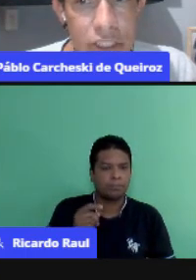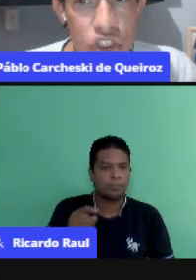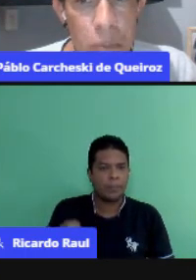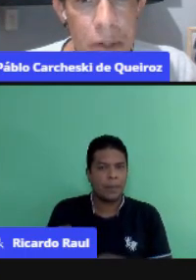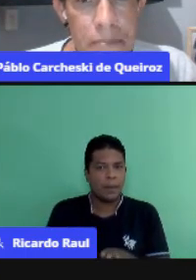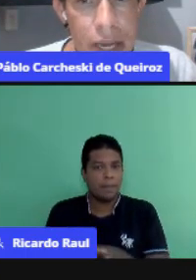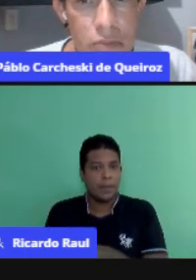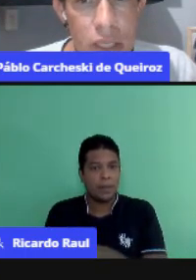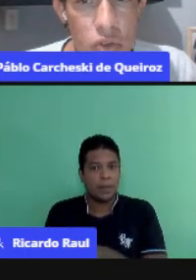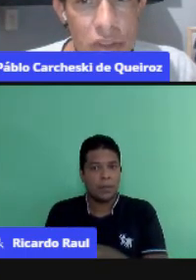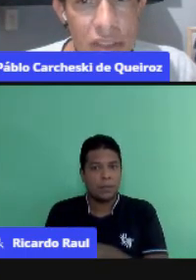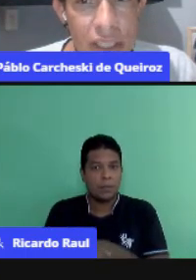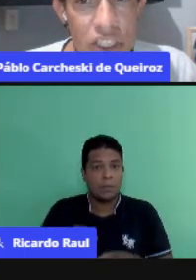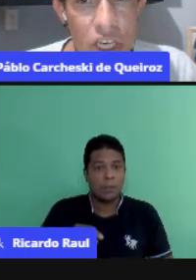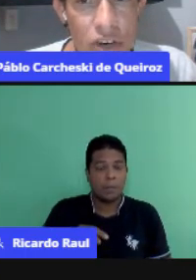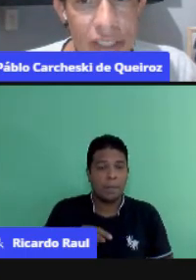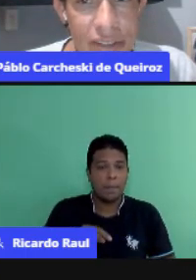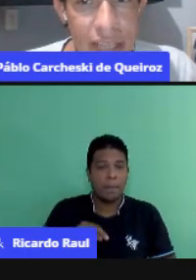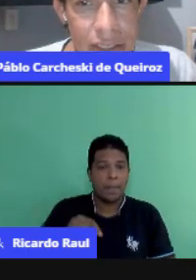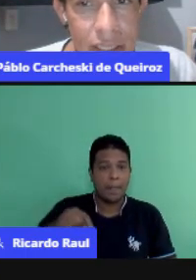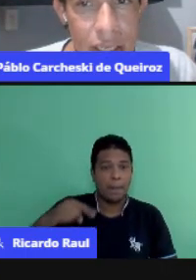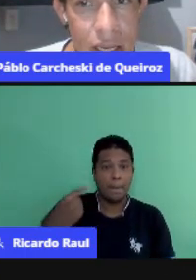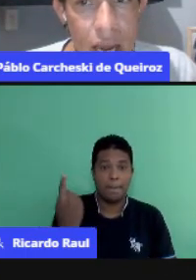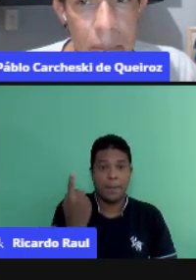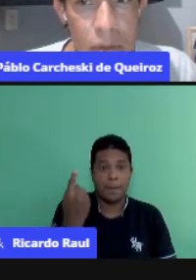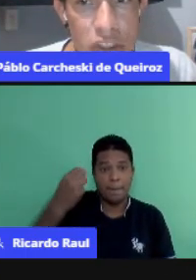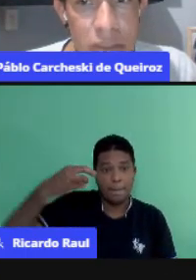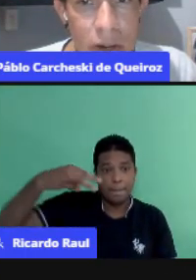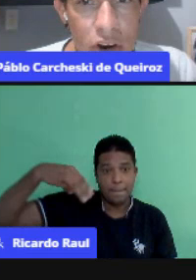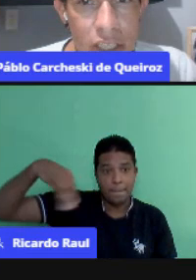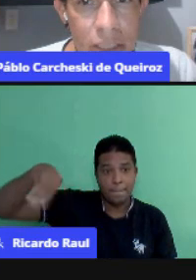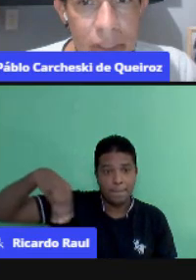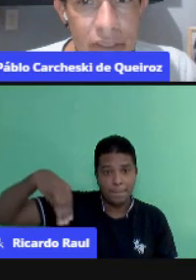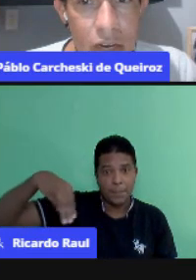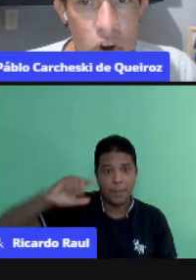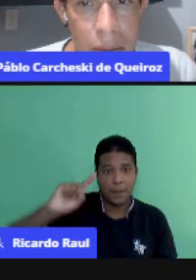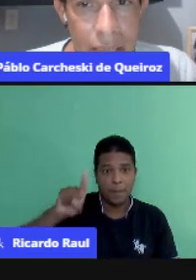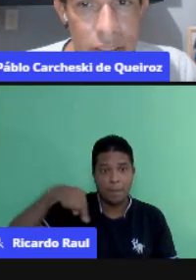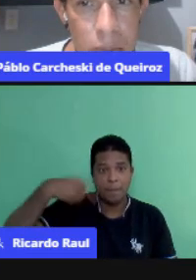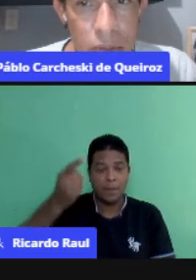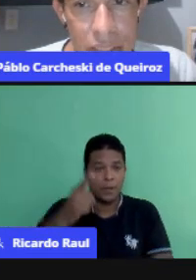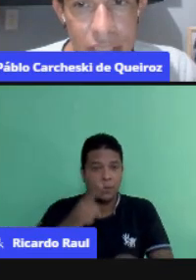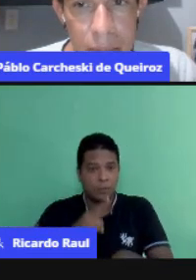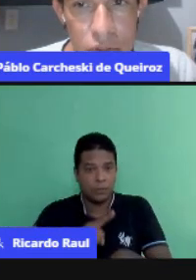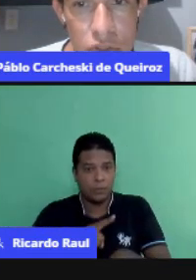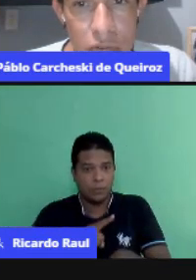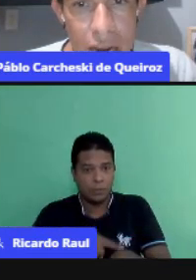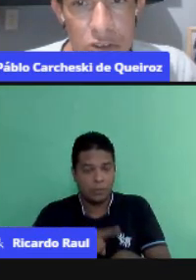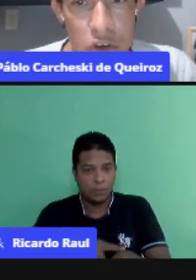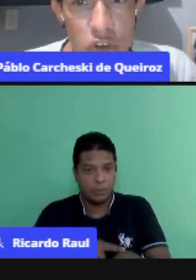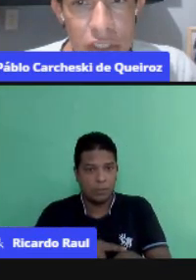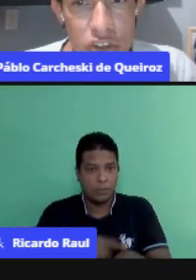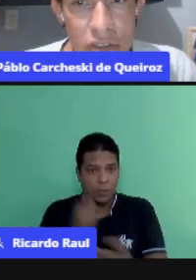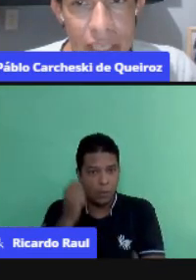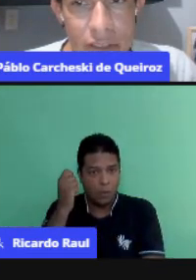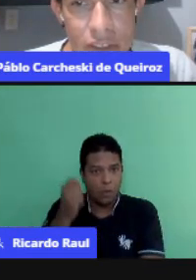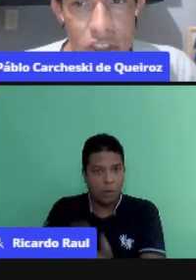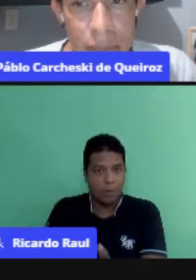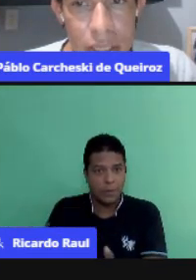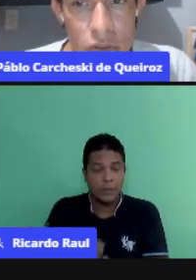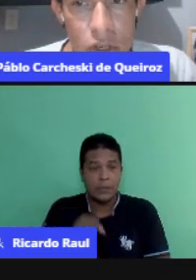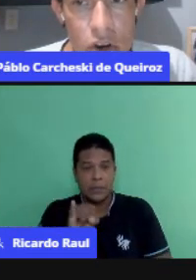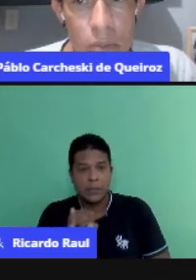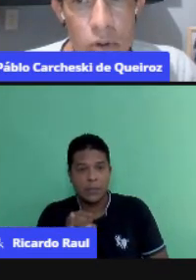que a partir do primeiro minuto excedente à hora exata, a próxima hora também será cobrada. Então, por exemplo, se um carro ficou estacionado